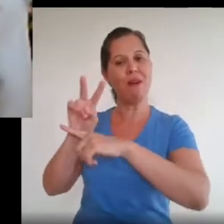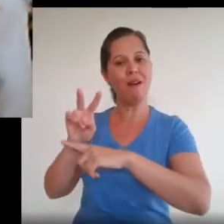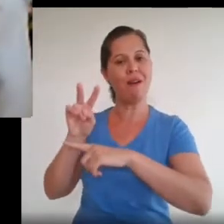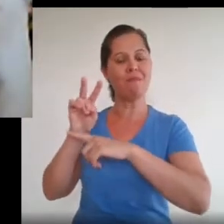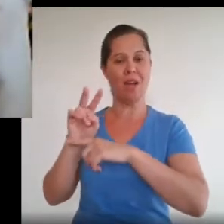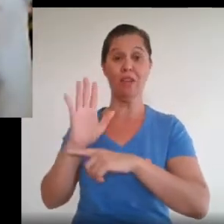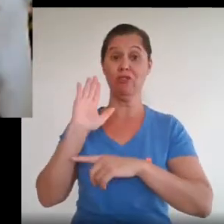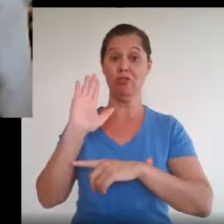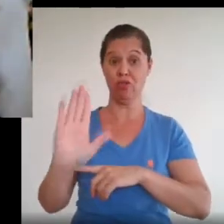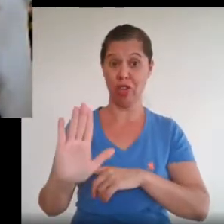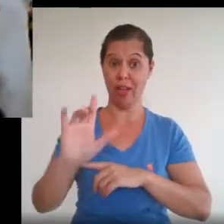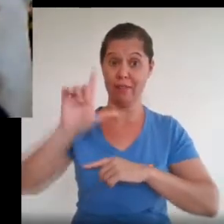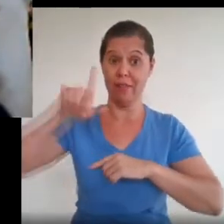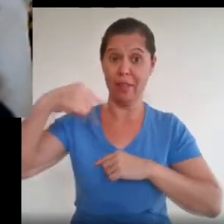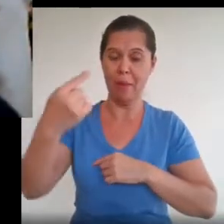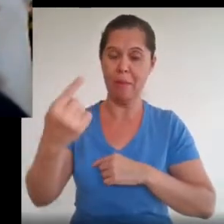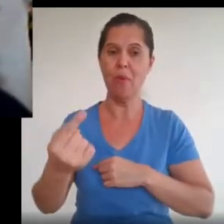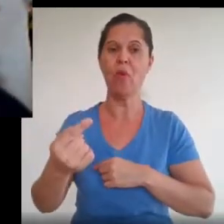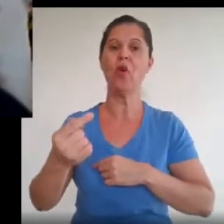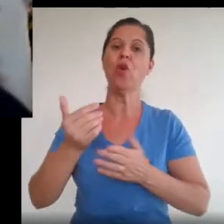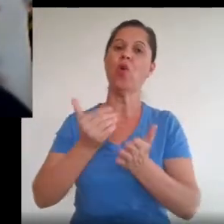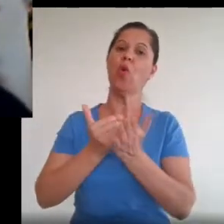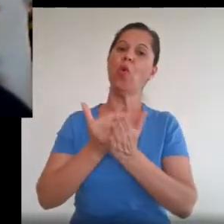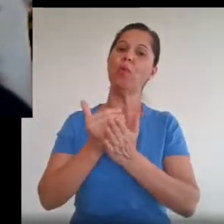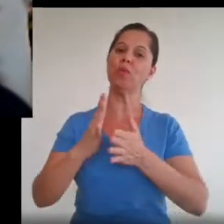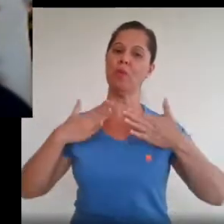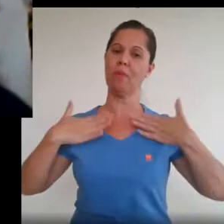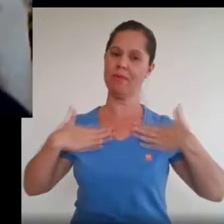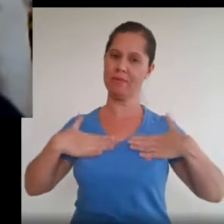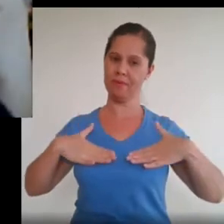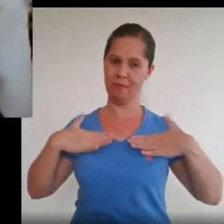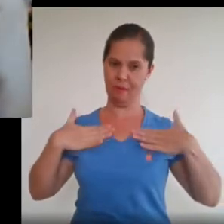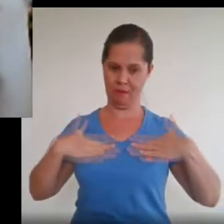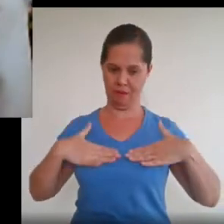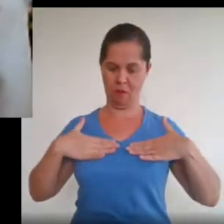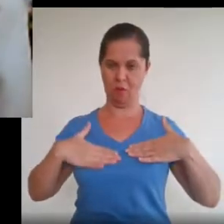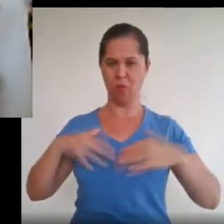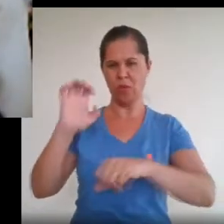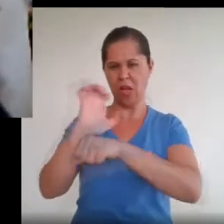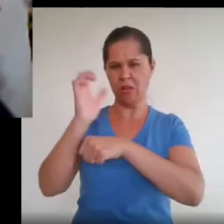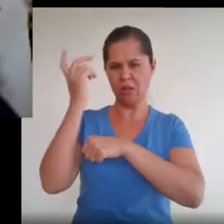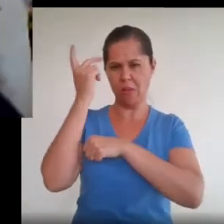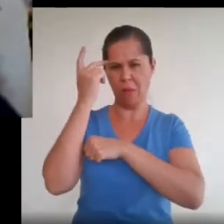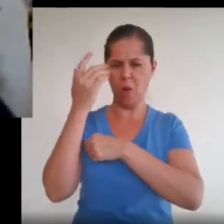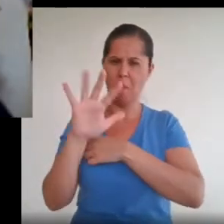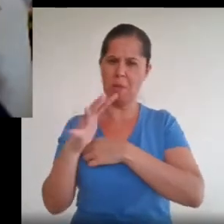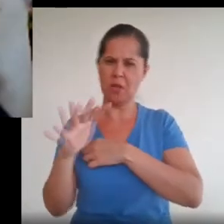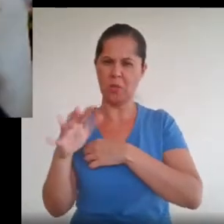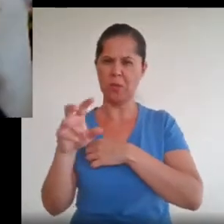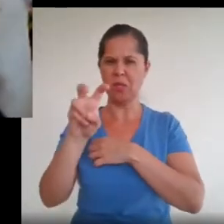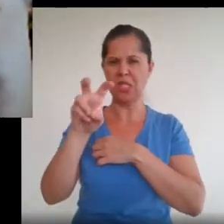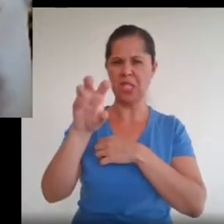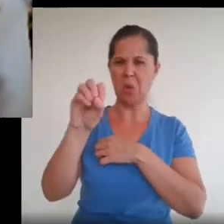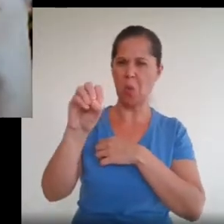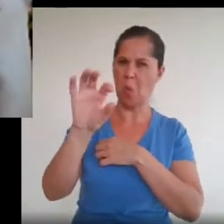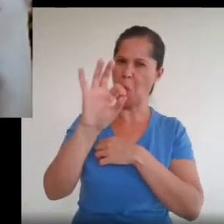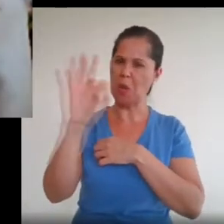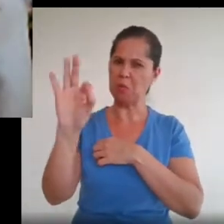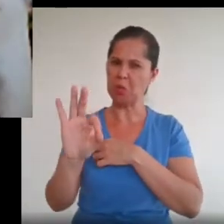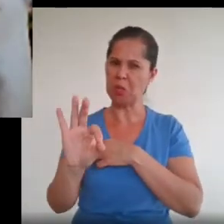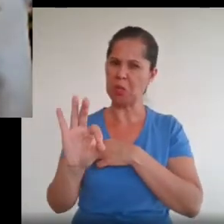que uma certa calma. O isolamento cresceu, a gente atingiu aqui no estado de São Paulo uma média de